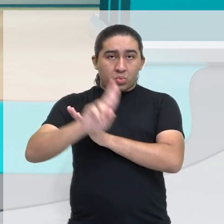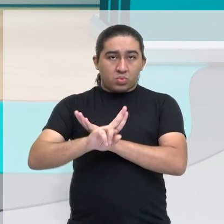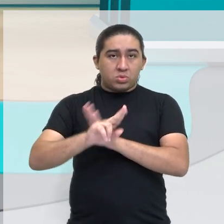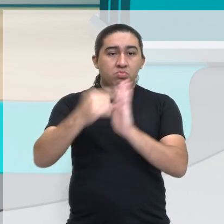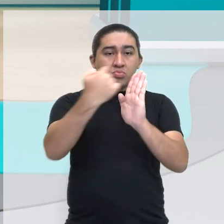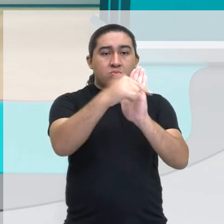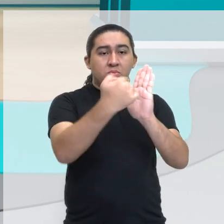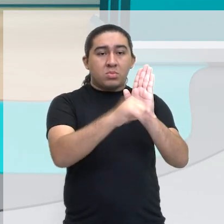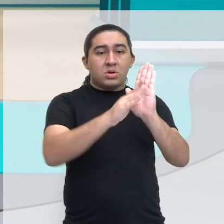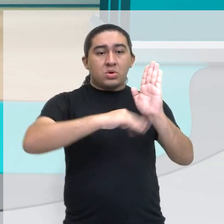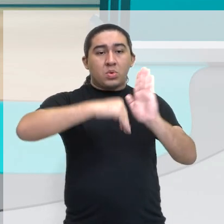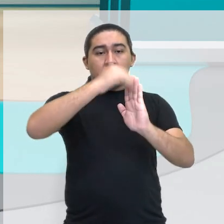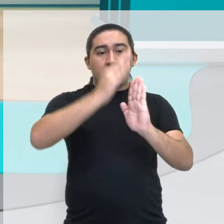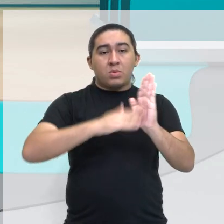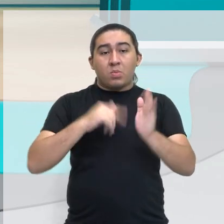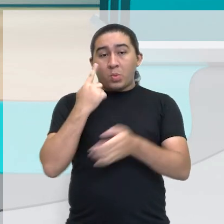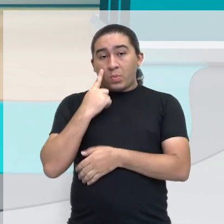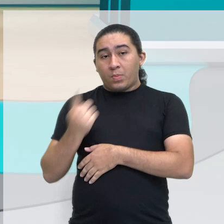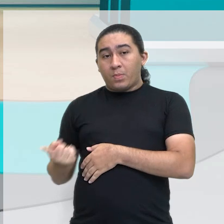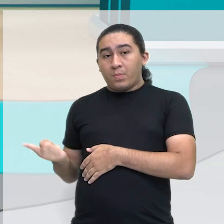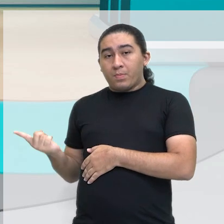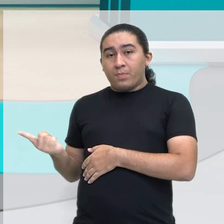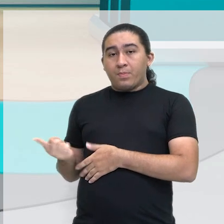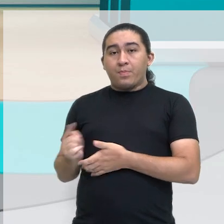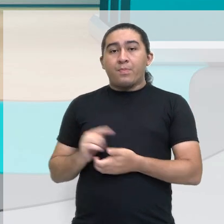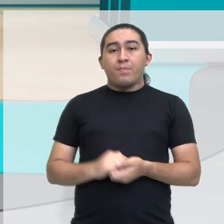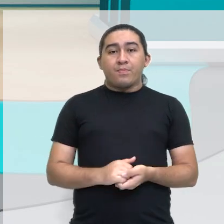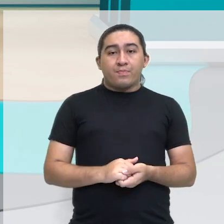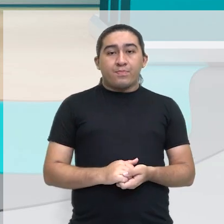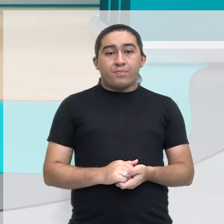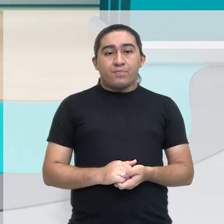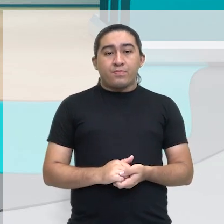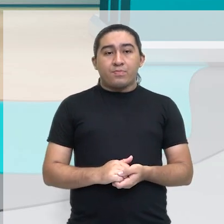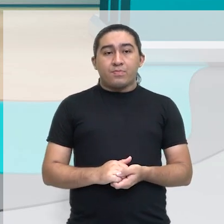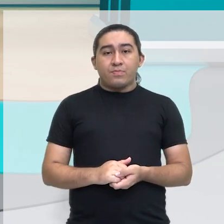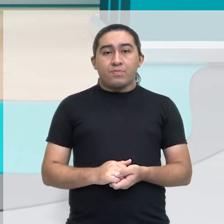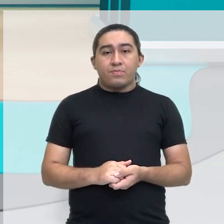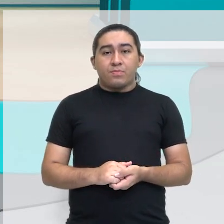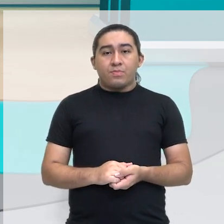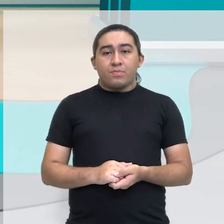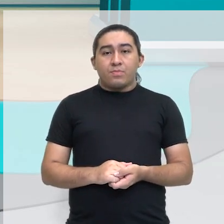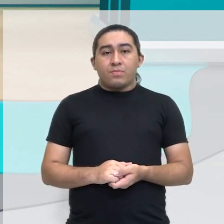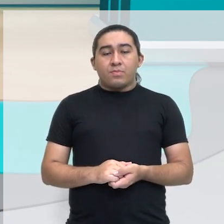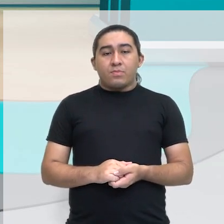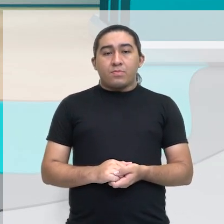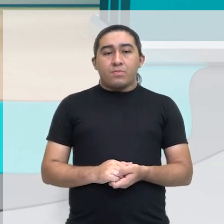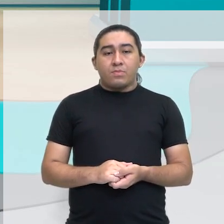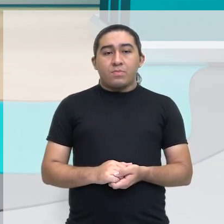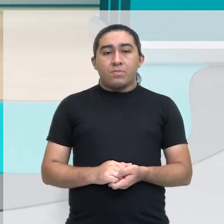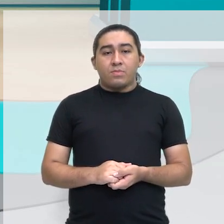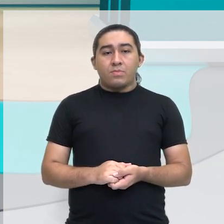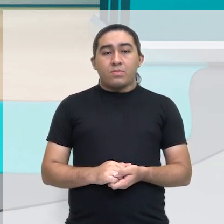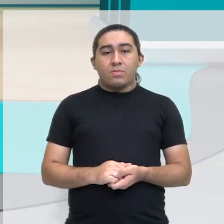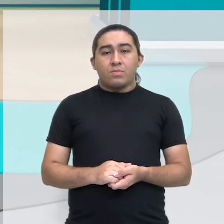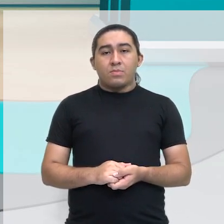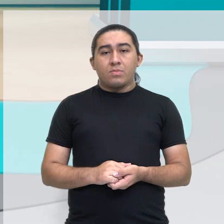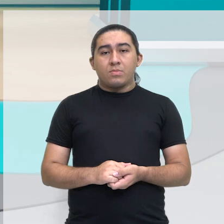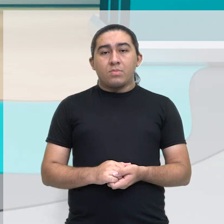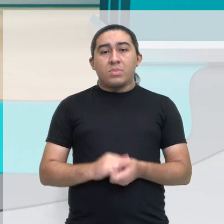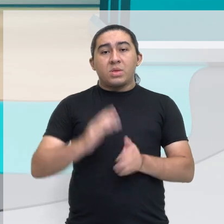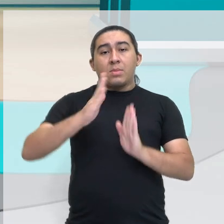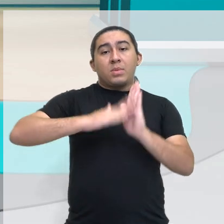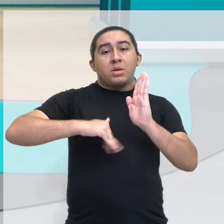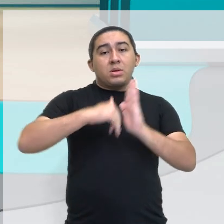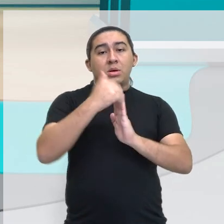está essa obra aqui, que foi Impressão Nascer do Sol, que foi pintada pelo